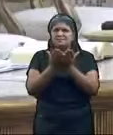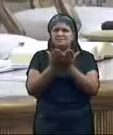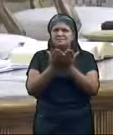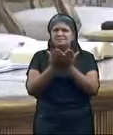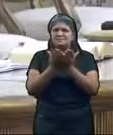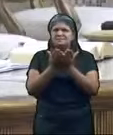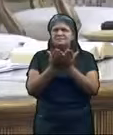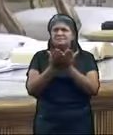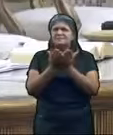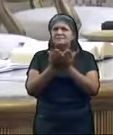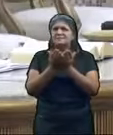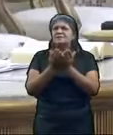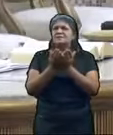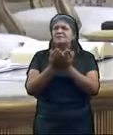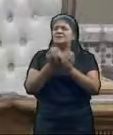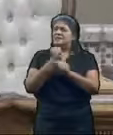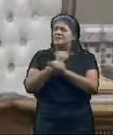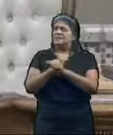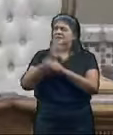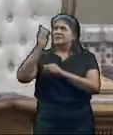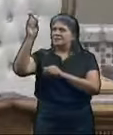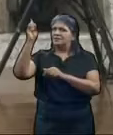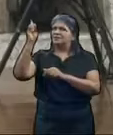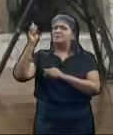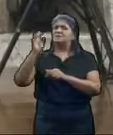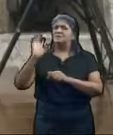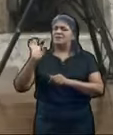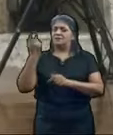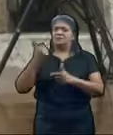pela causa não deixe ninguém fazer isso